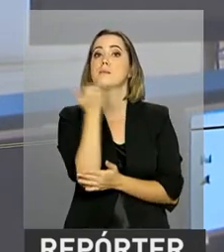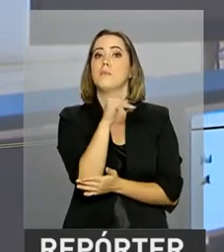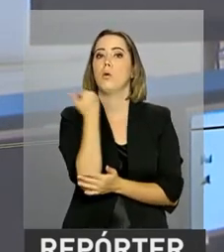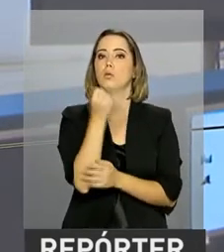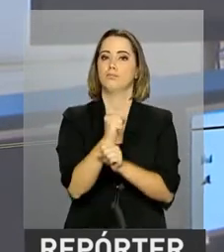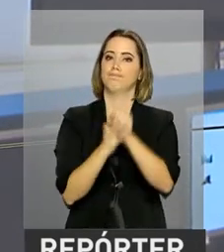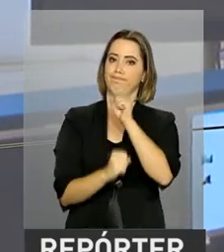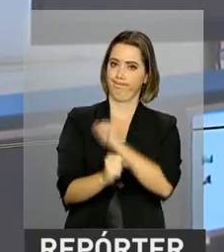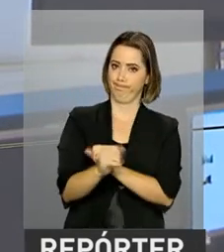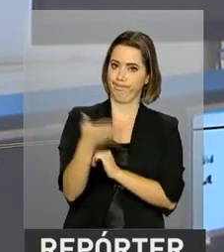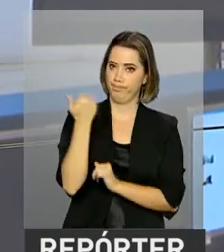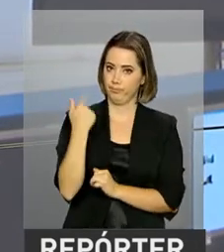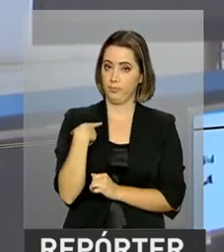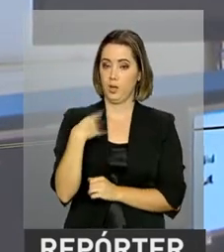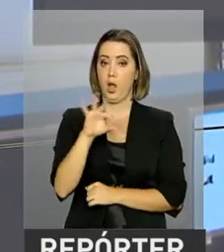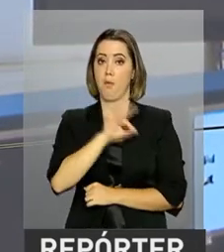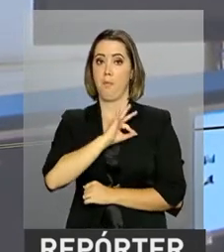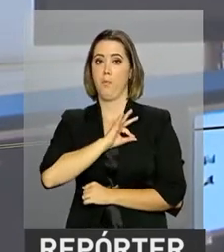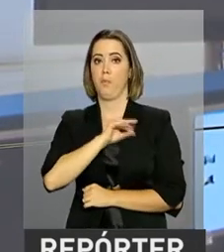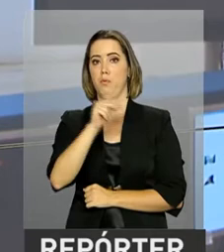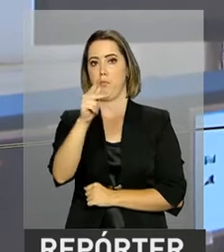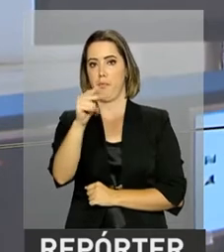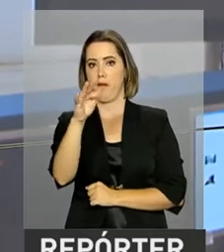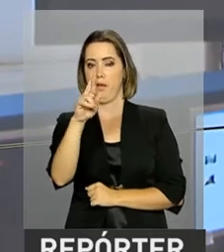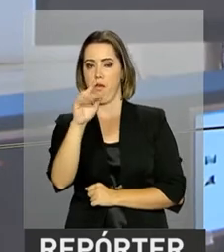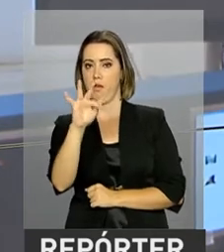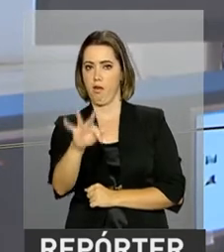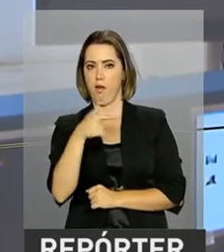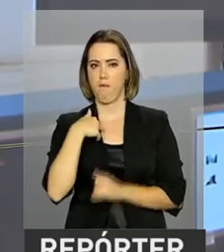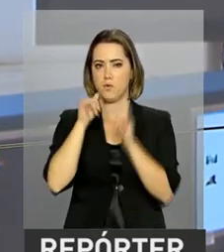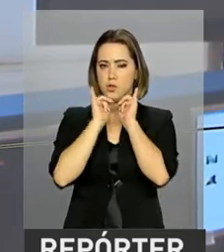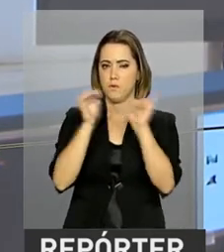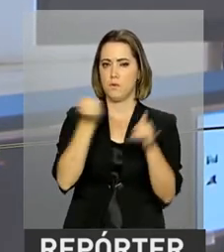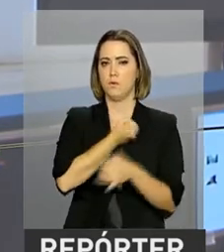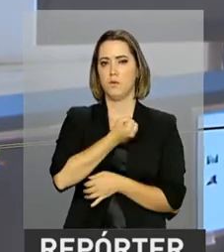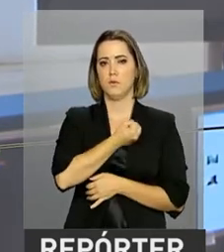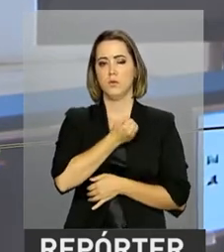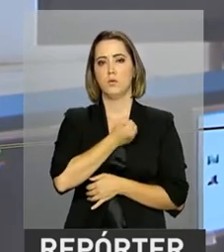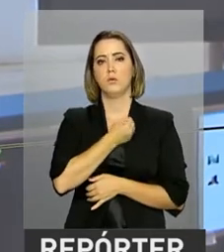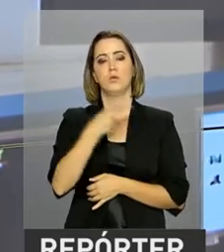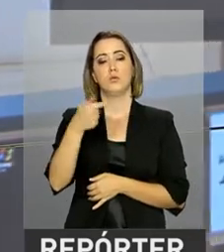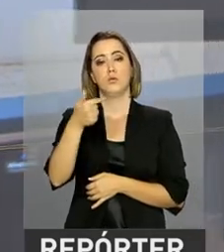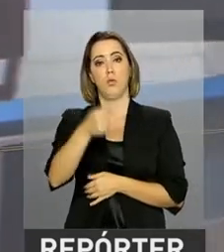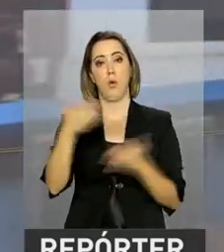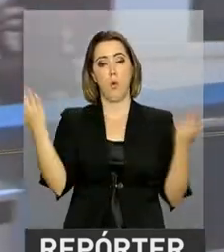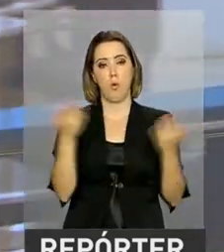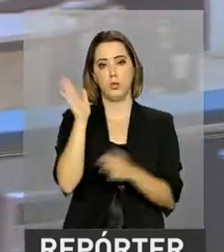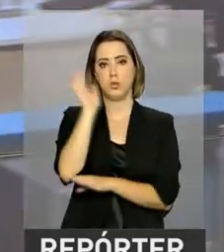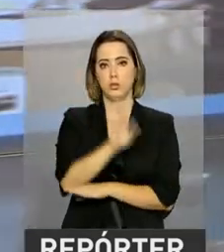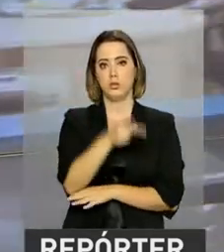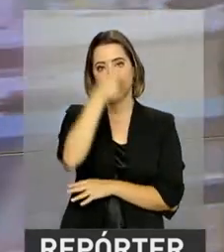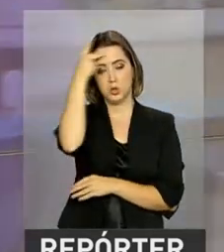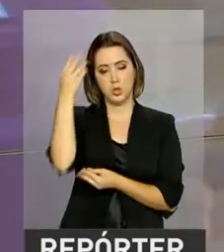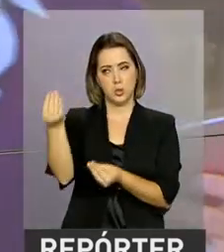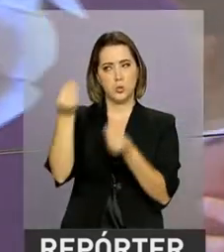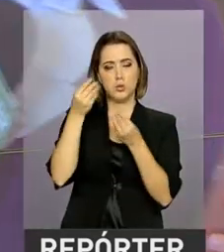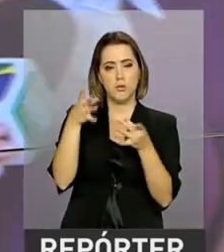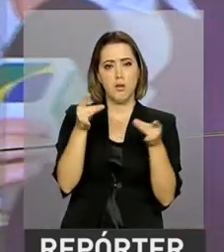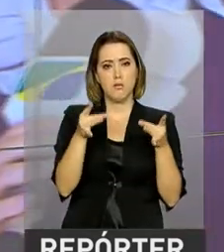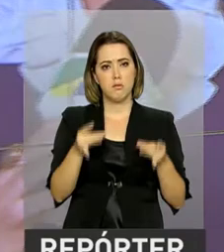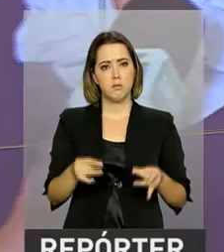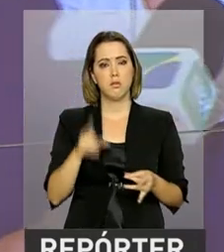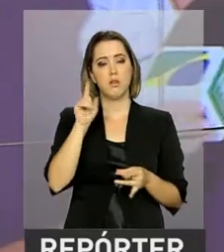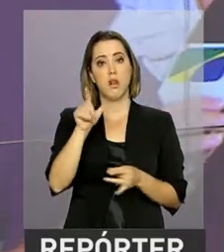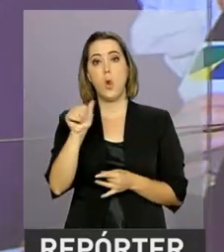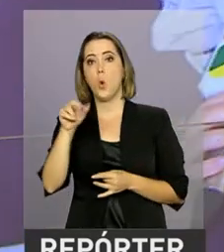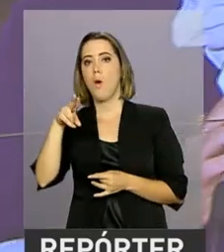polícia rodoviária federal divulgou os dados da operação carnaval 2017 hoje à tarde e quem nos traz os detalhes é